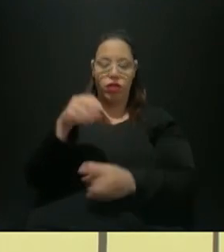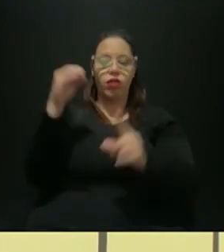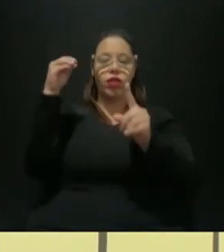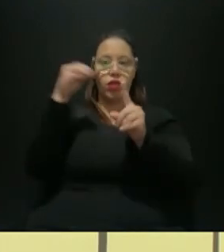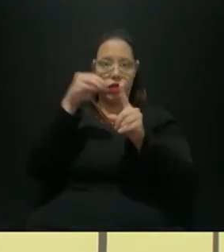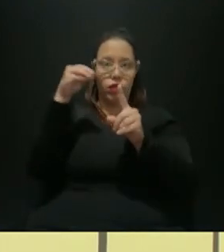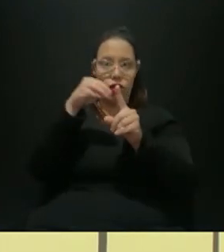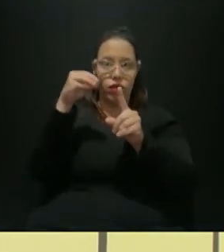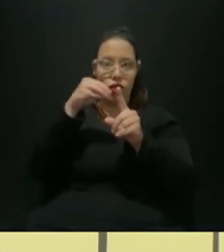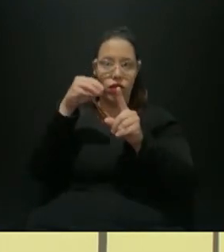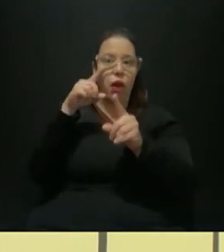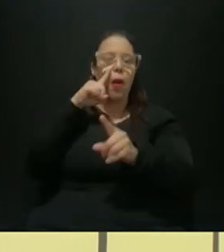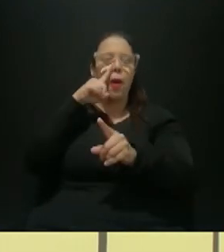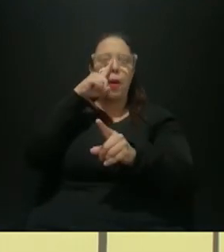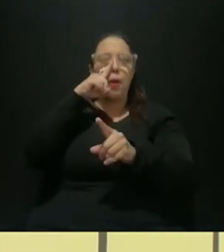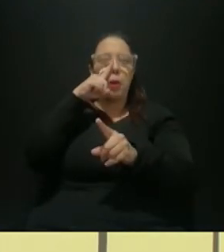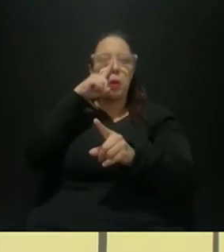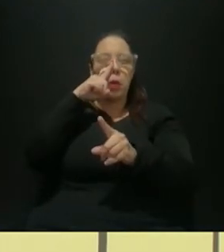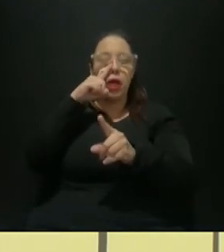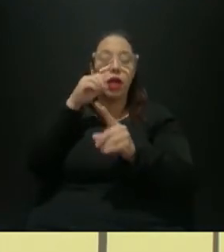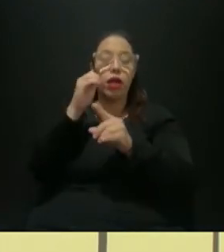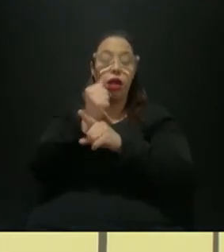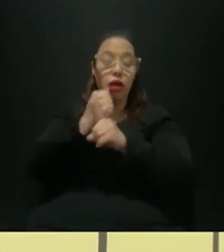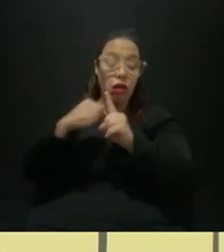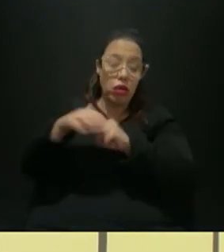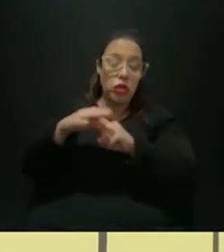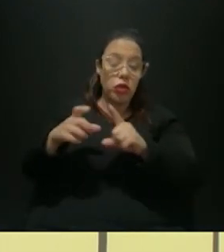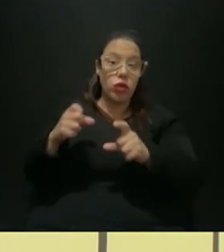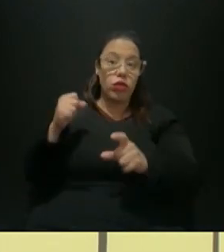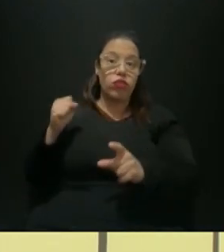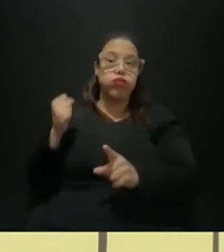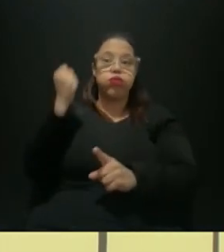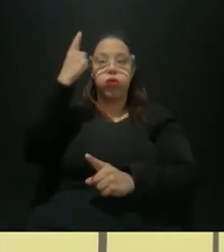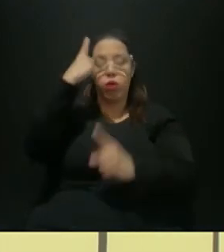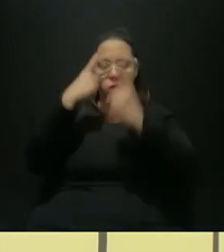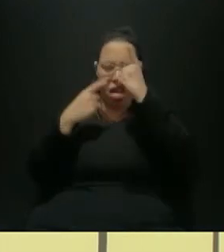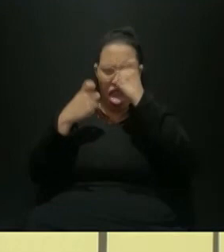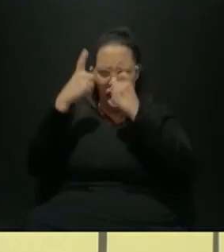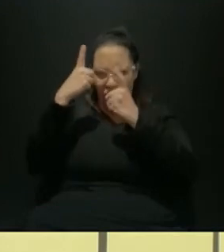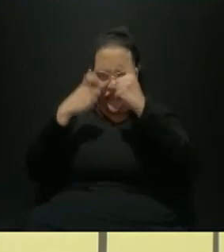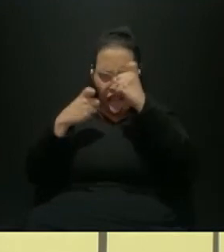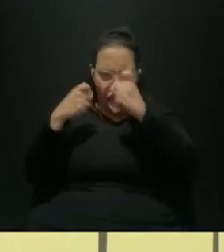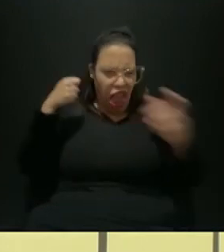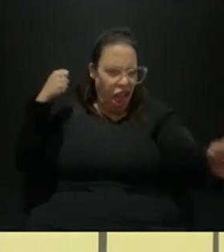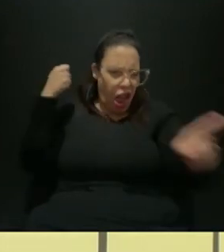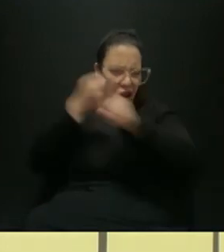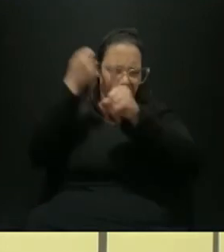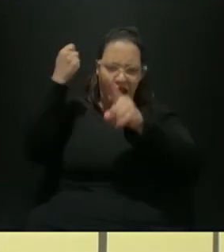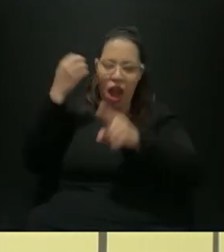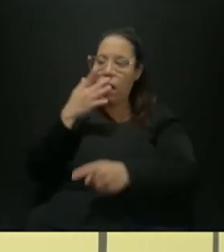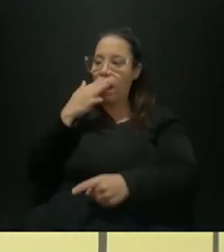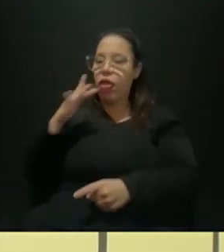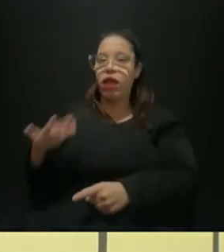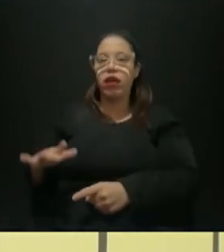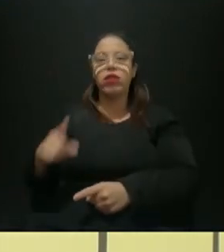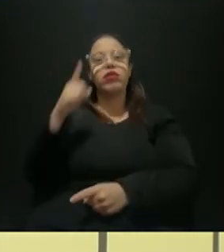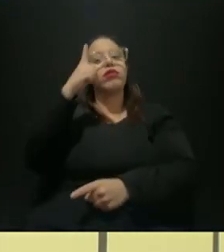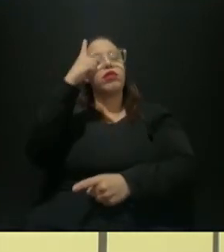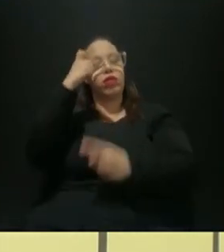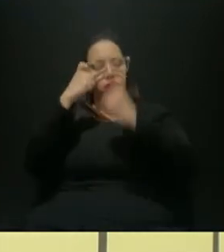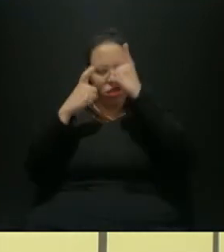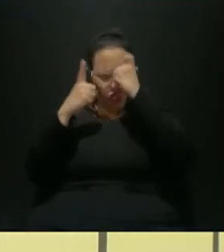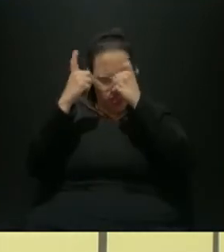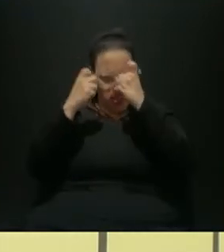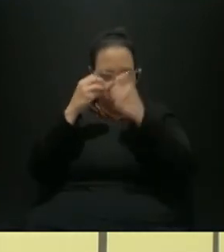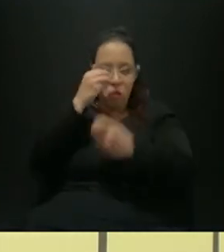tão grande que comete violência contra a criança. Aí sim, uma violência física, uma negligência